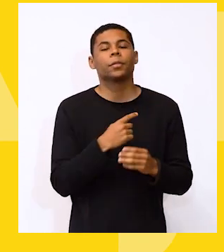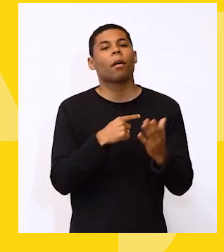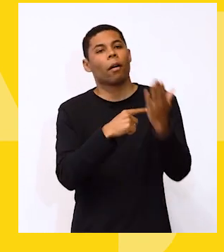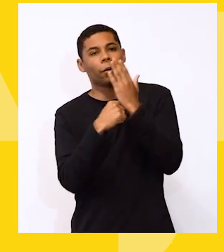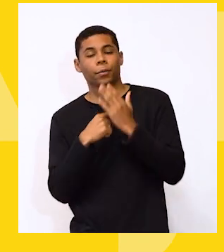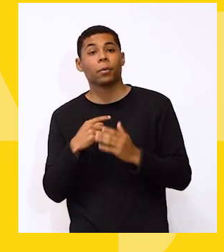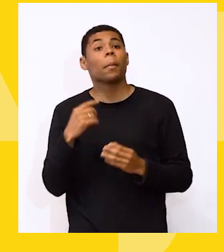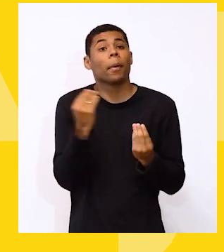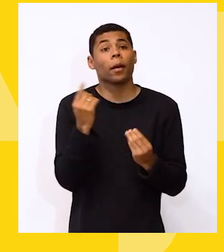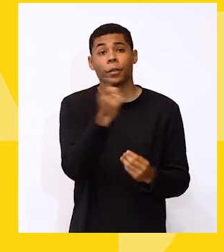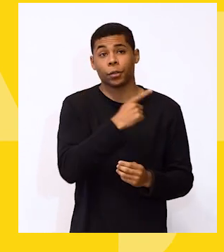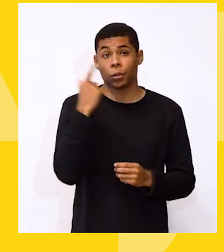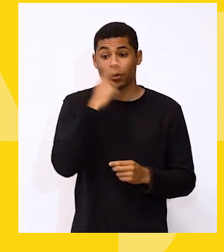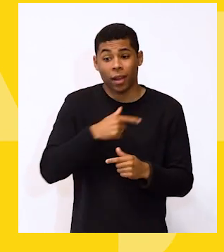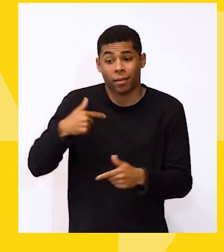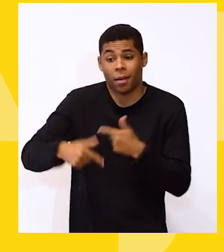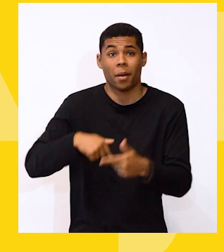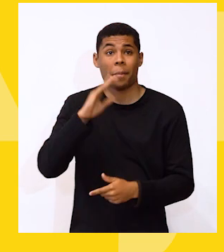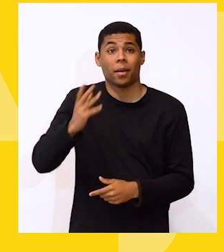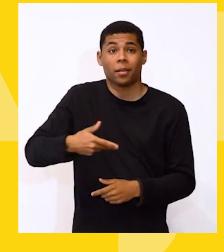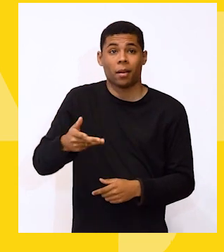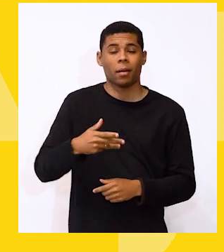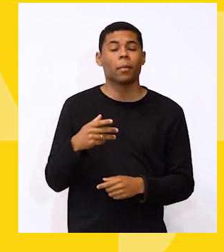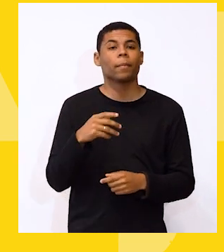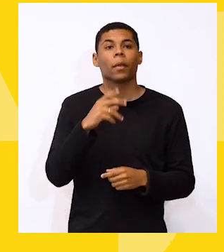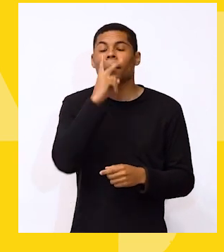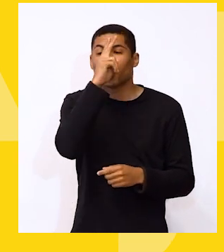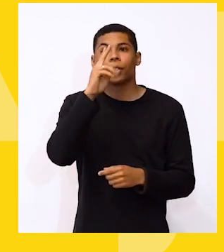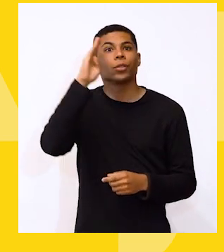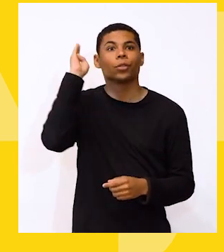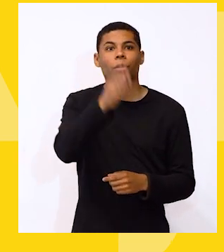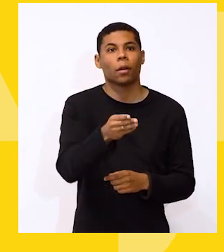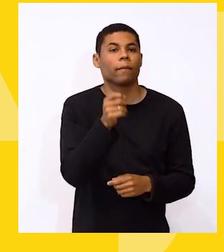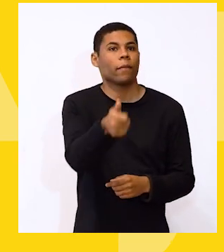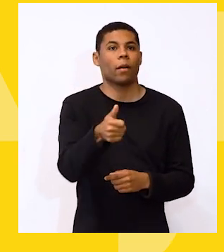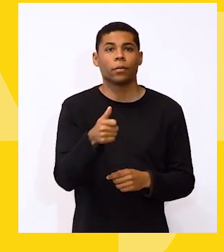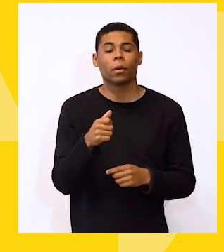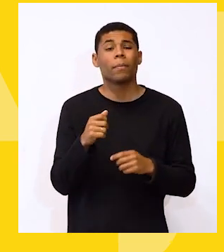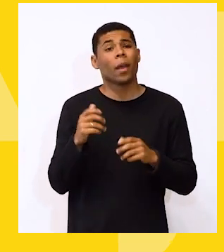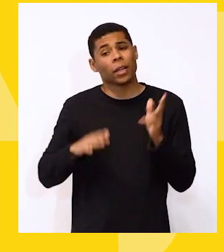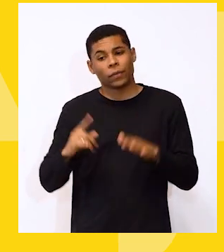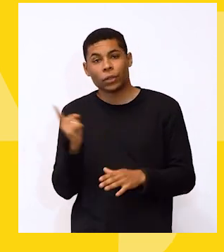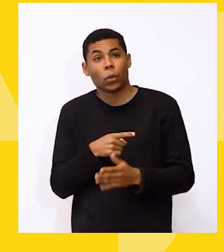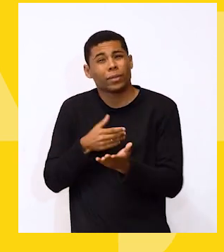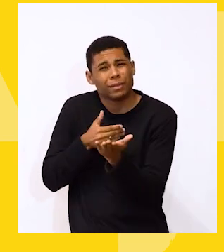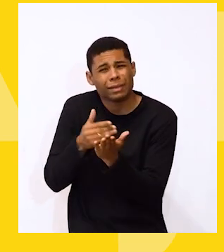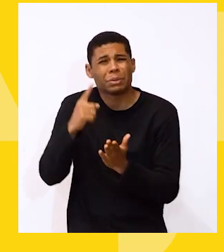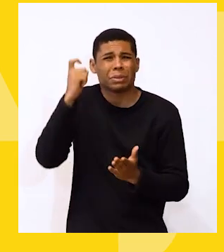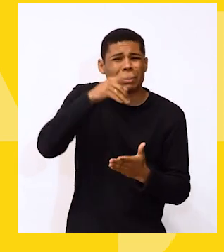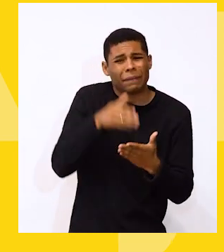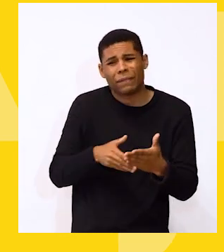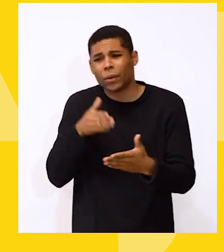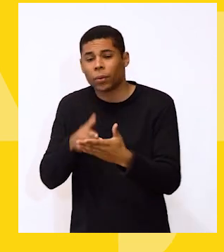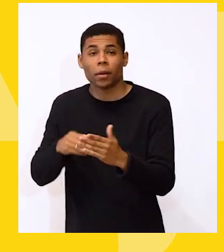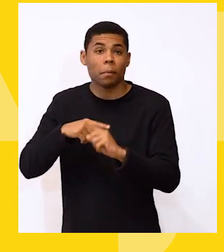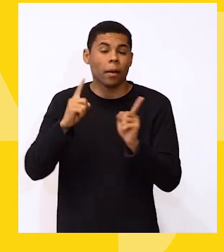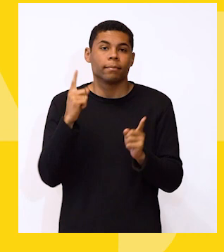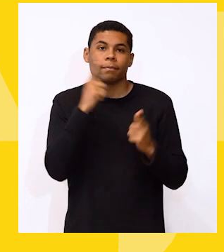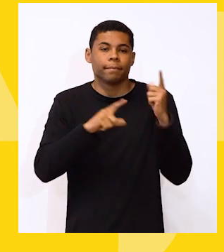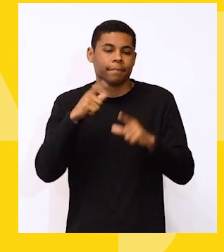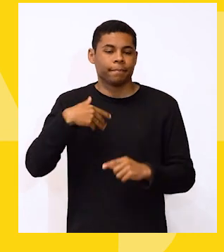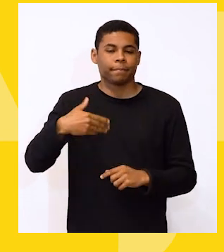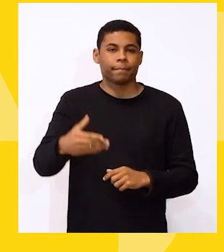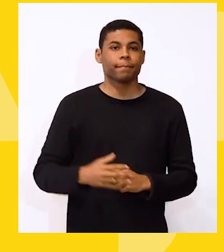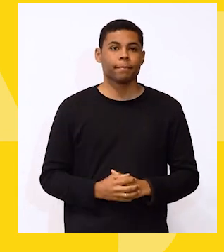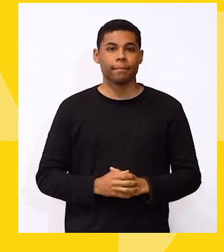forma mais rápida mais direta a gente teve um pouco de dificuldade no início e de tudo